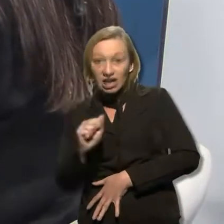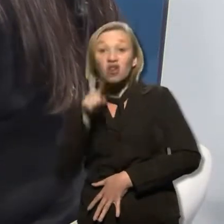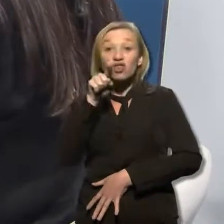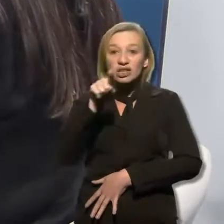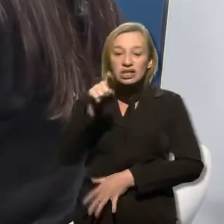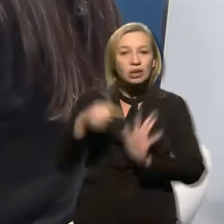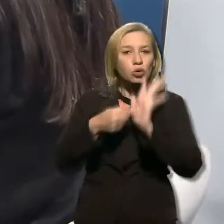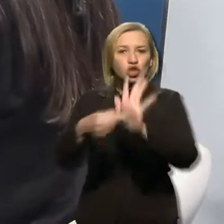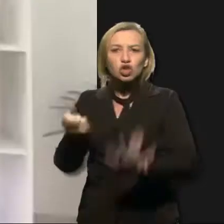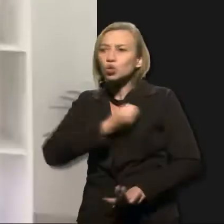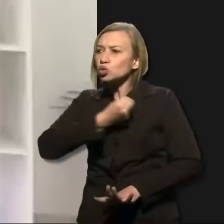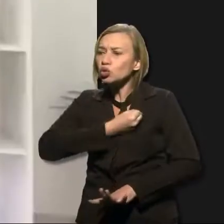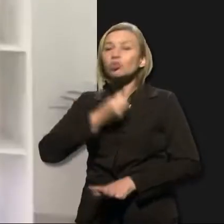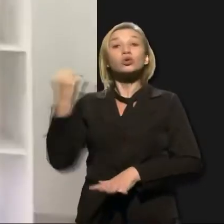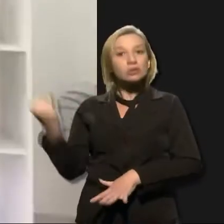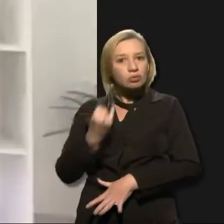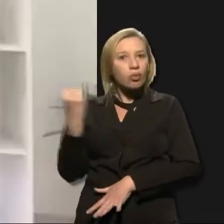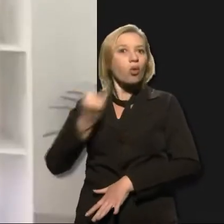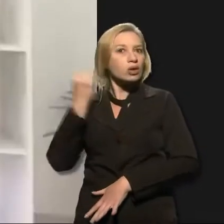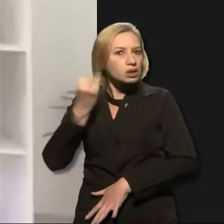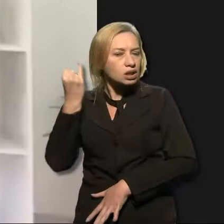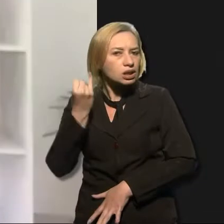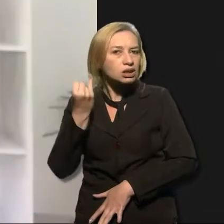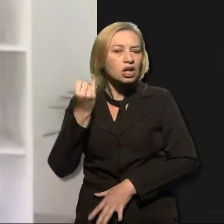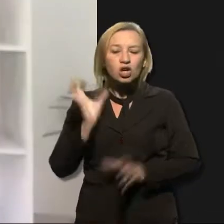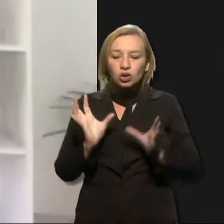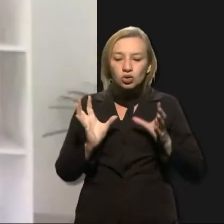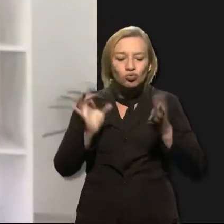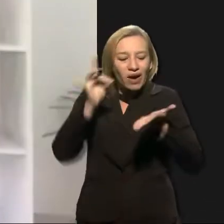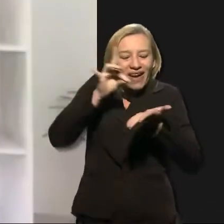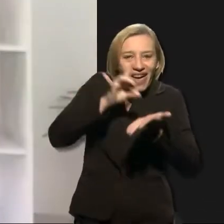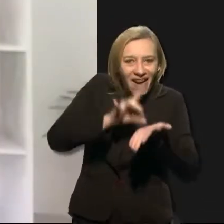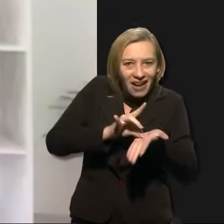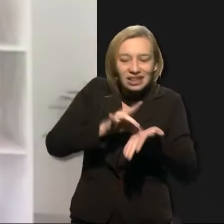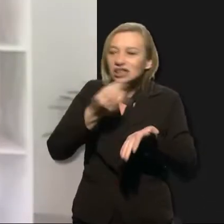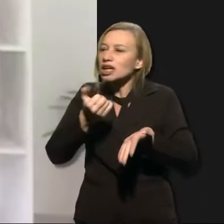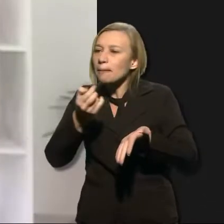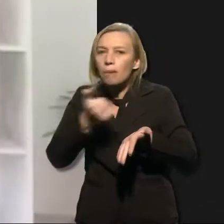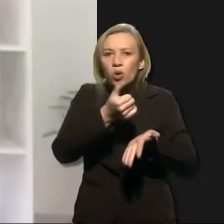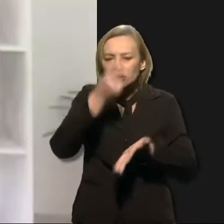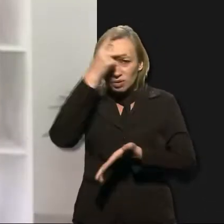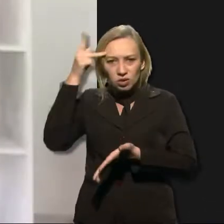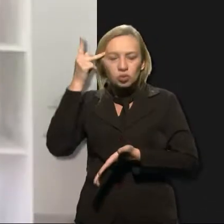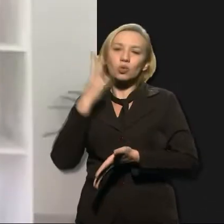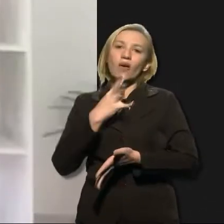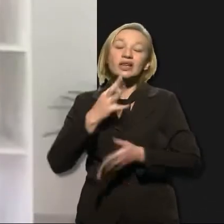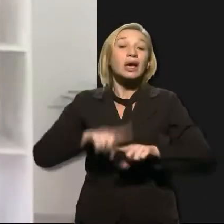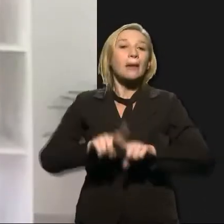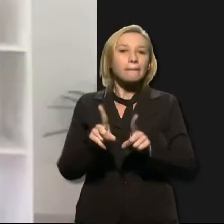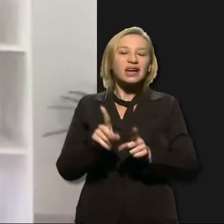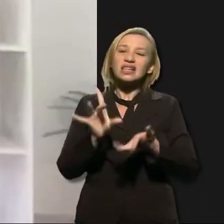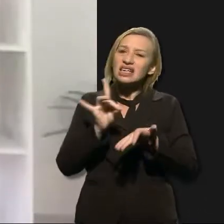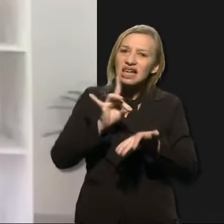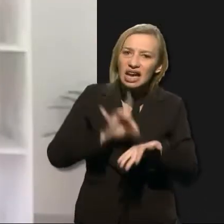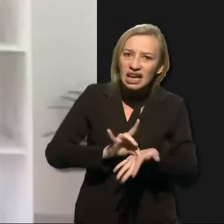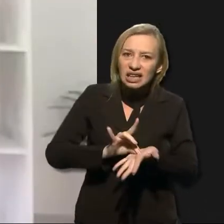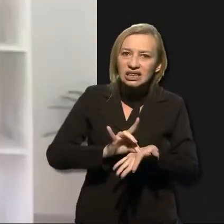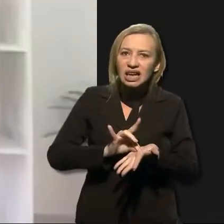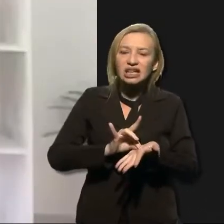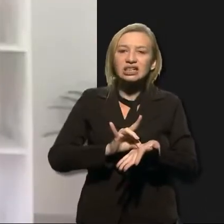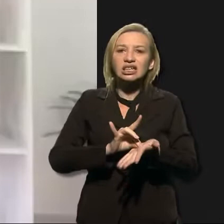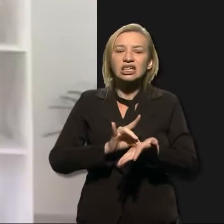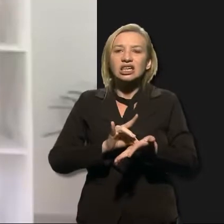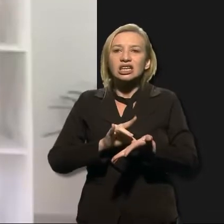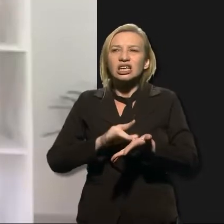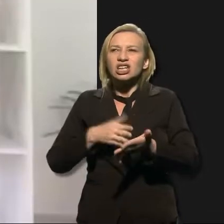está trazendo dados importantíssimos de uma realidade que poucas pessoas conhecem. Mas essa é a